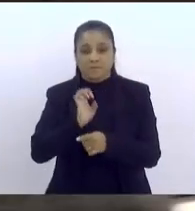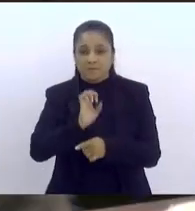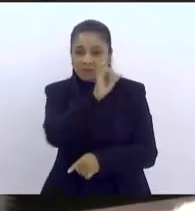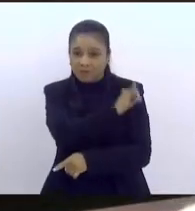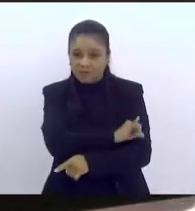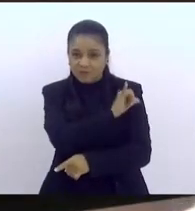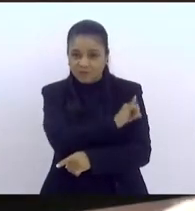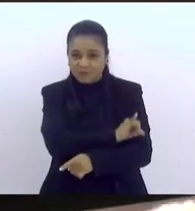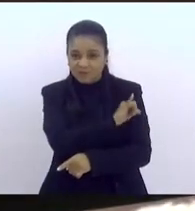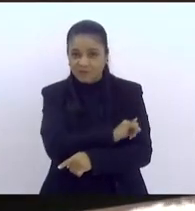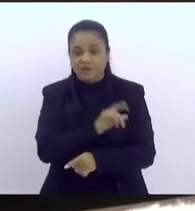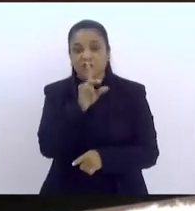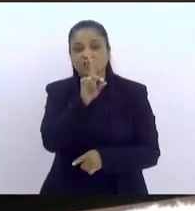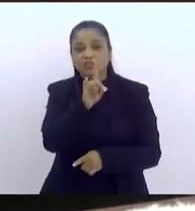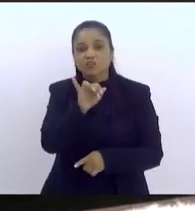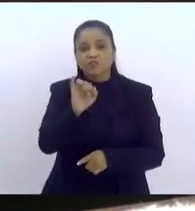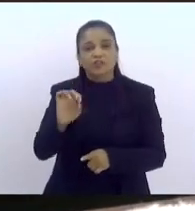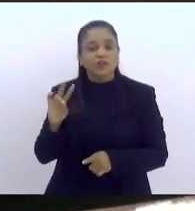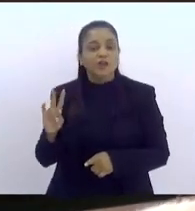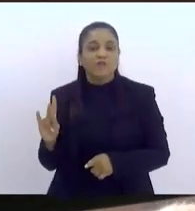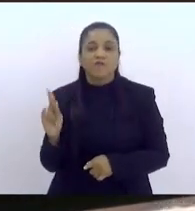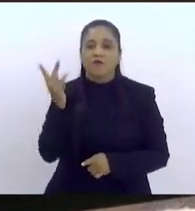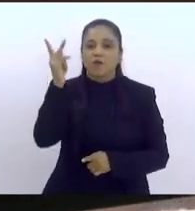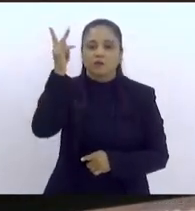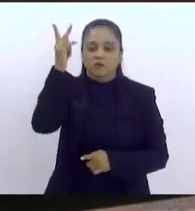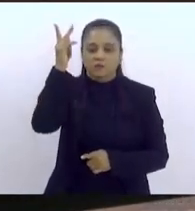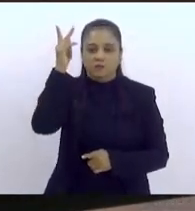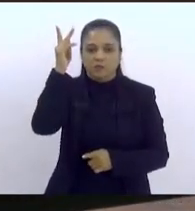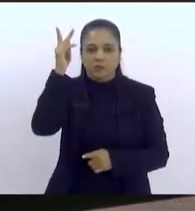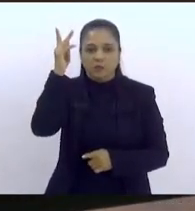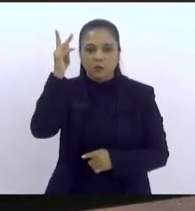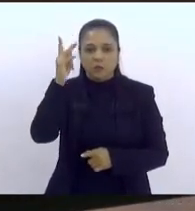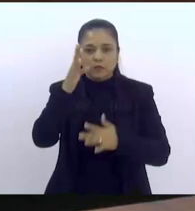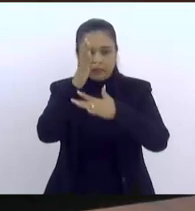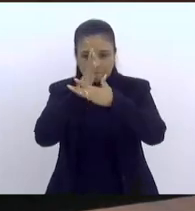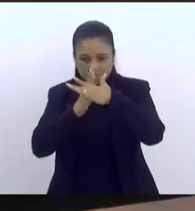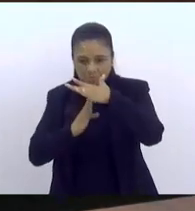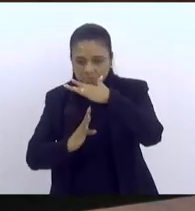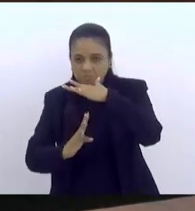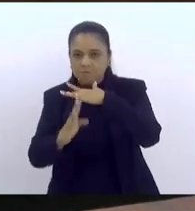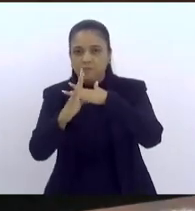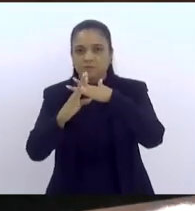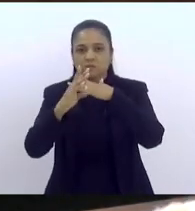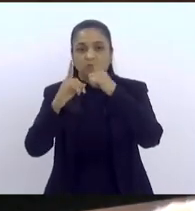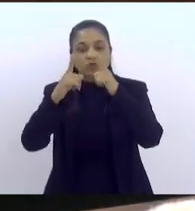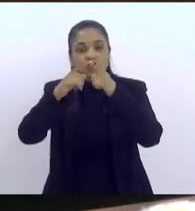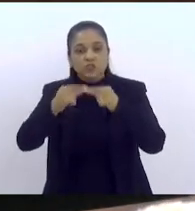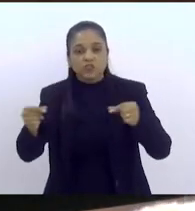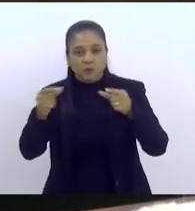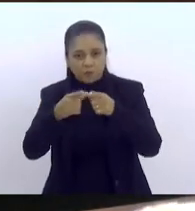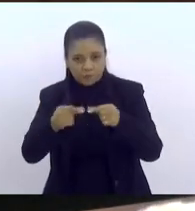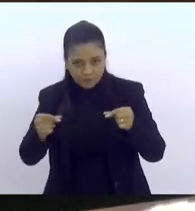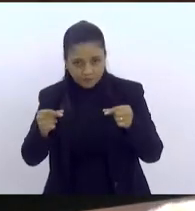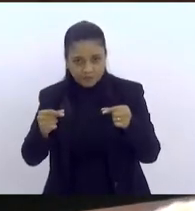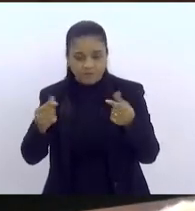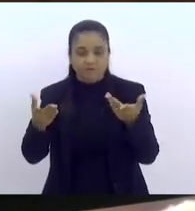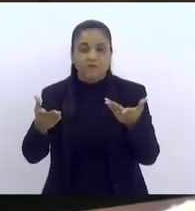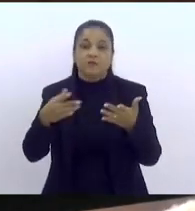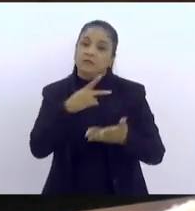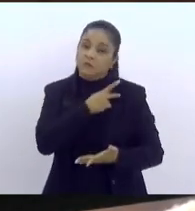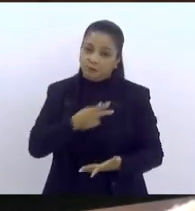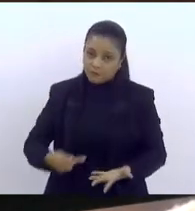Dia Estadual da Valorização da Imigração Japonesa. Senhor